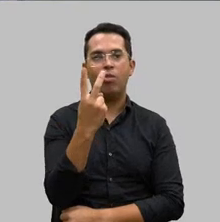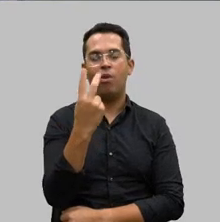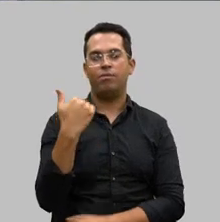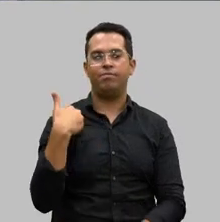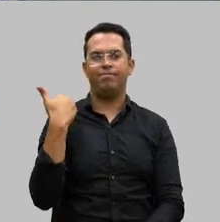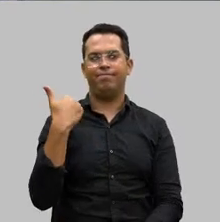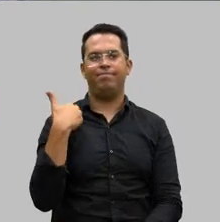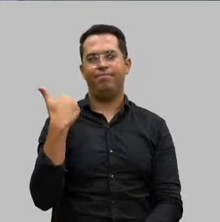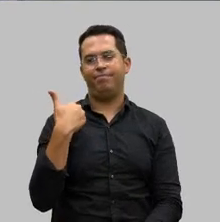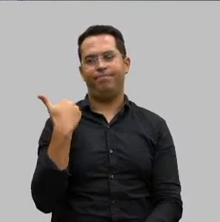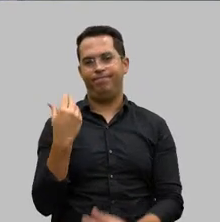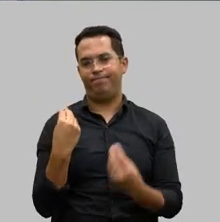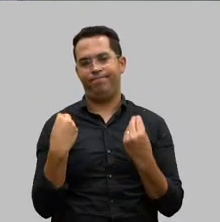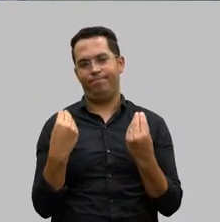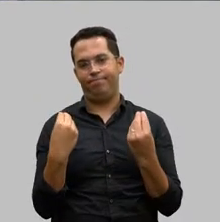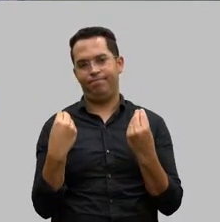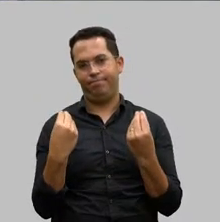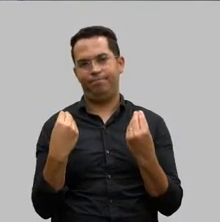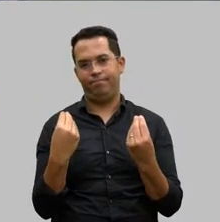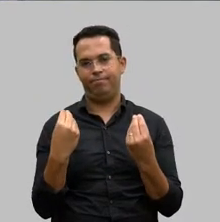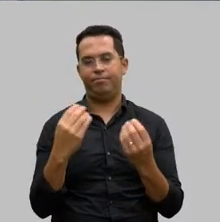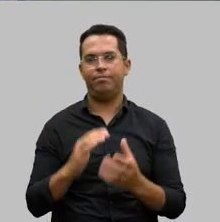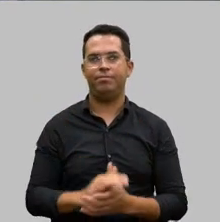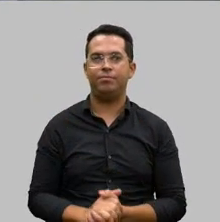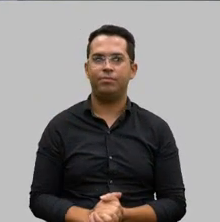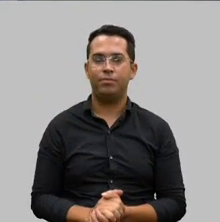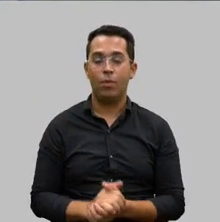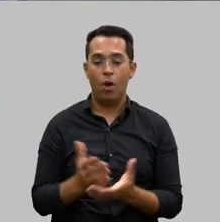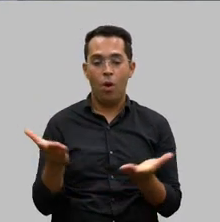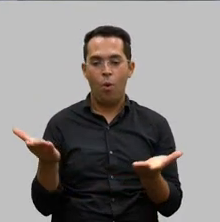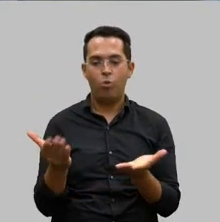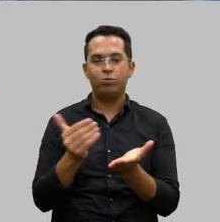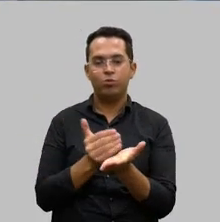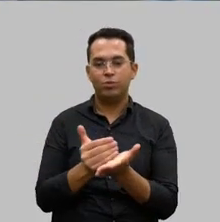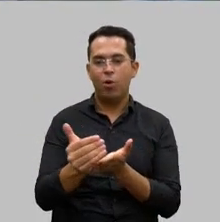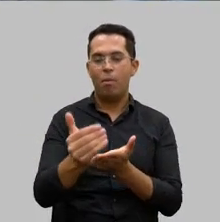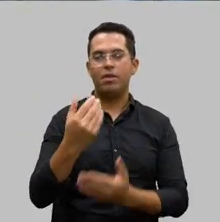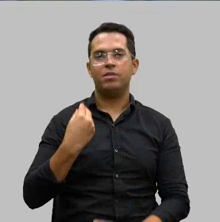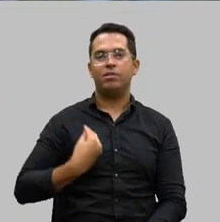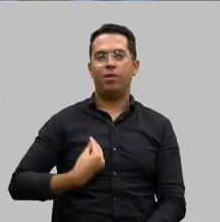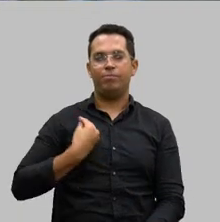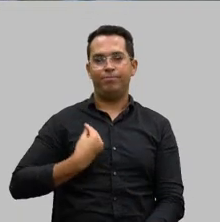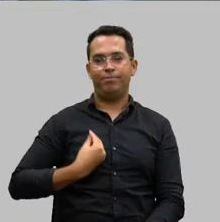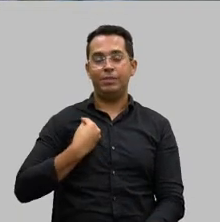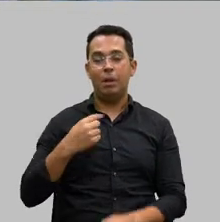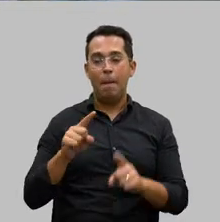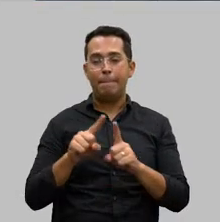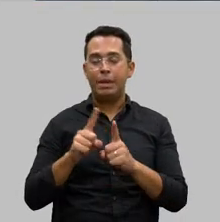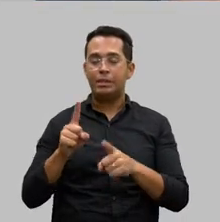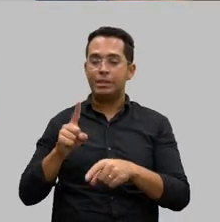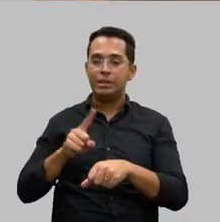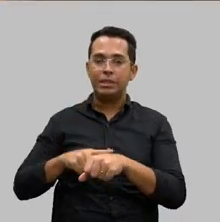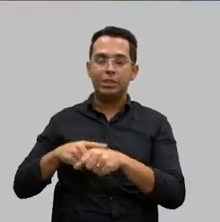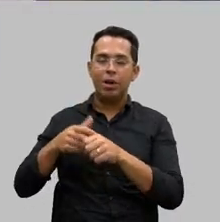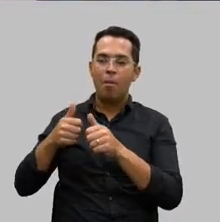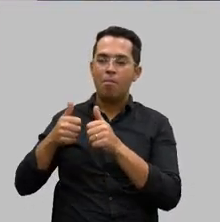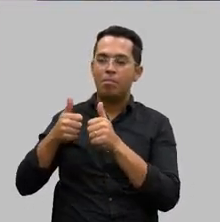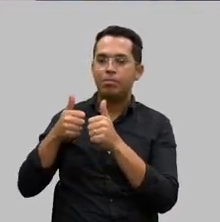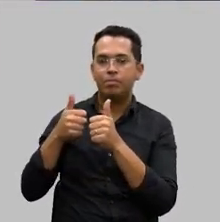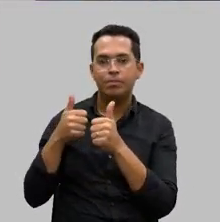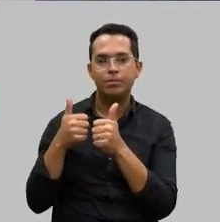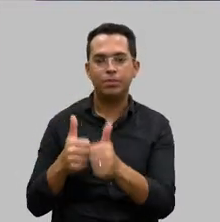começando a vida mas quando a gente chega na terceira idade a gente tem que ter dignidade a gente tem que realmente